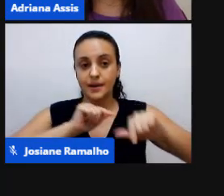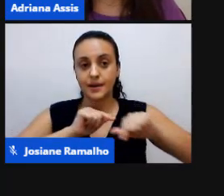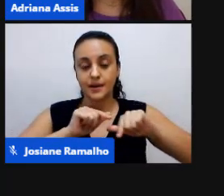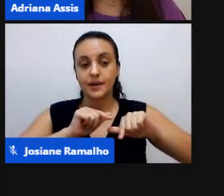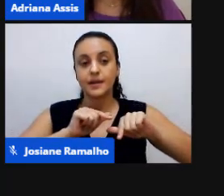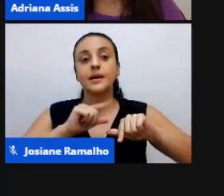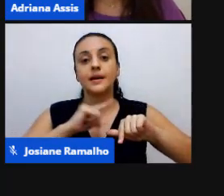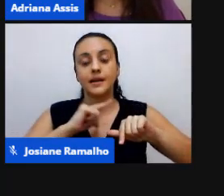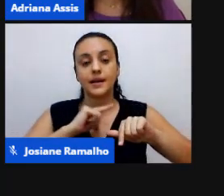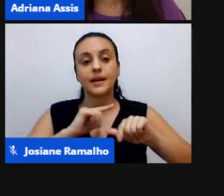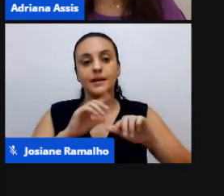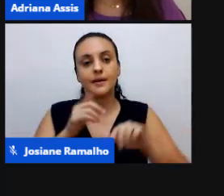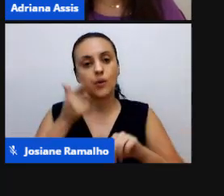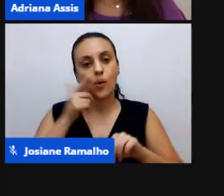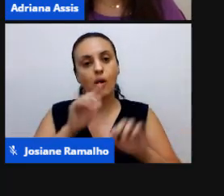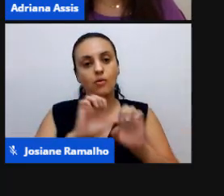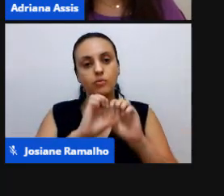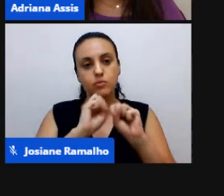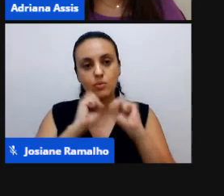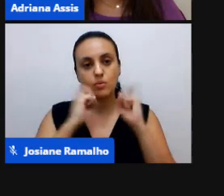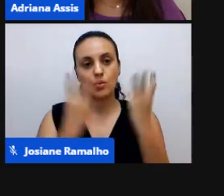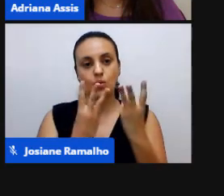da CEMED, ok?